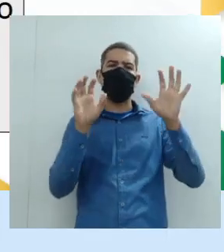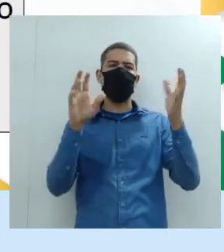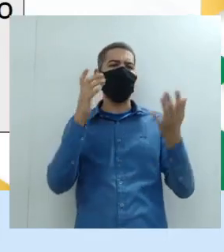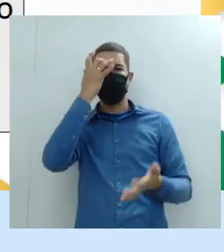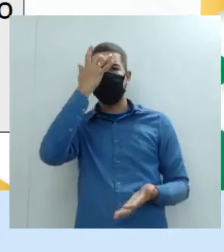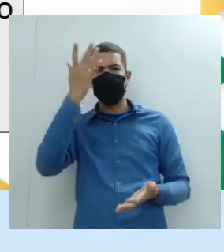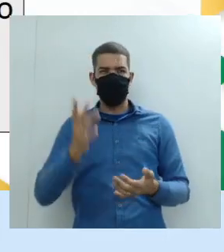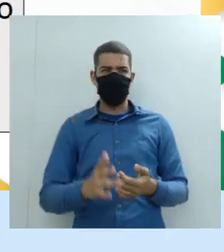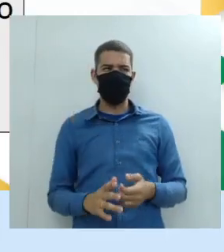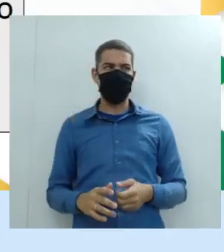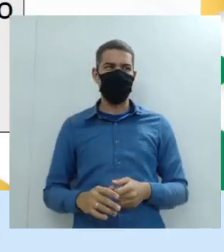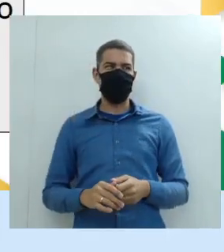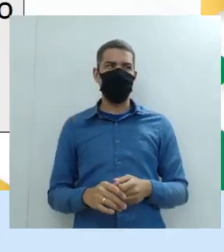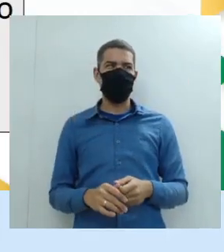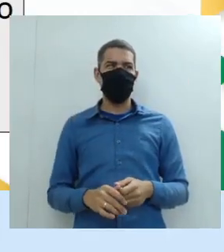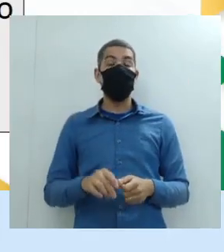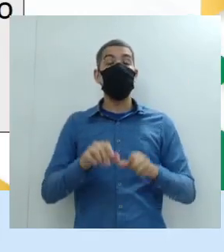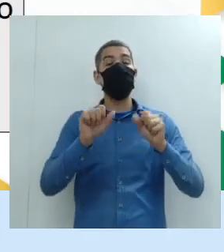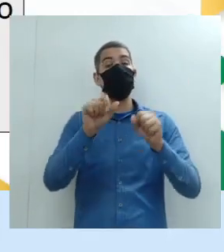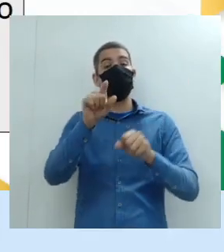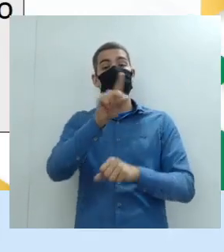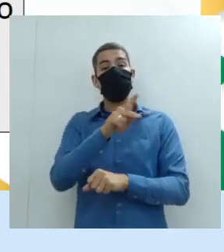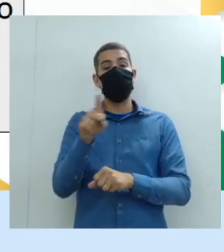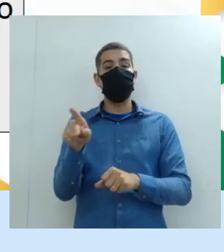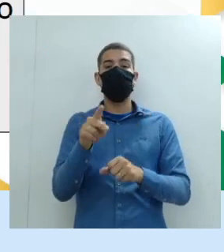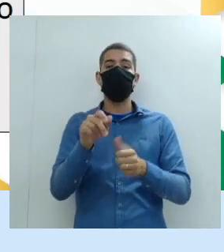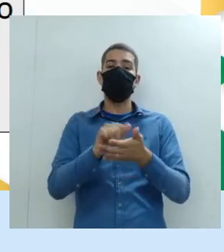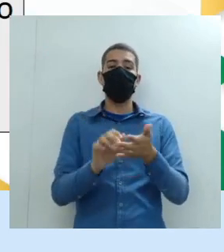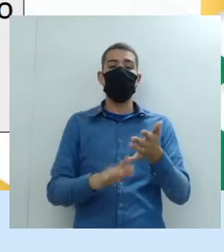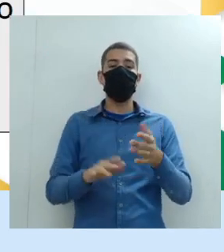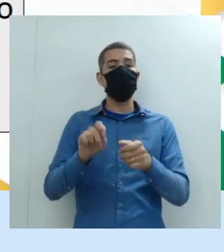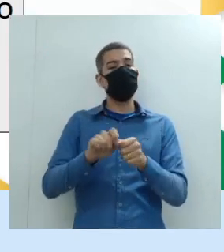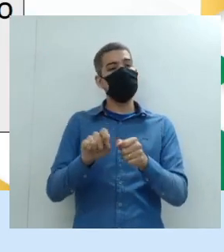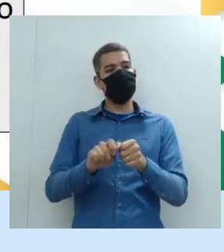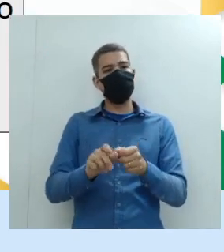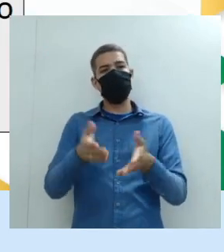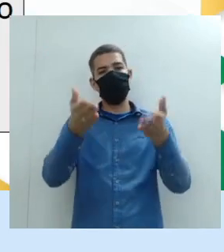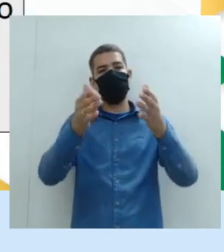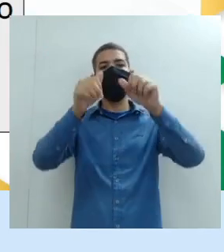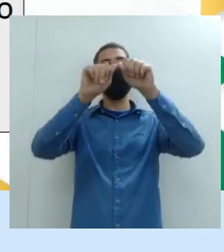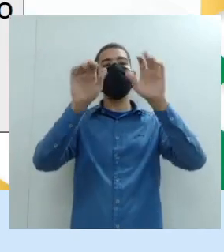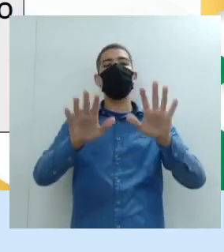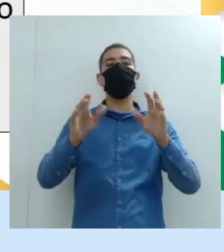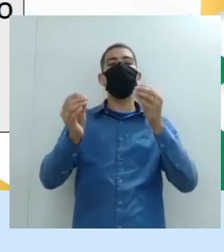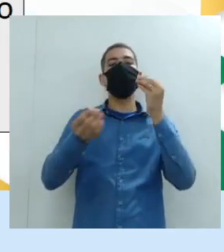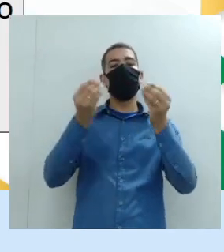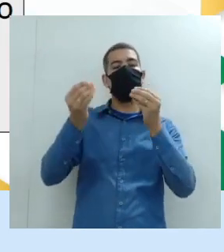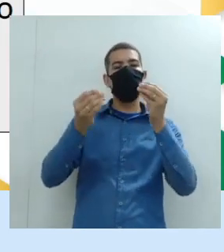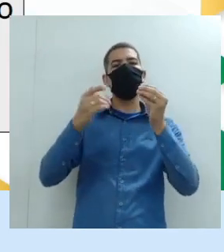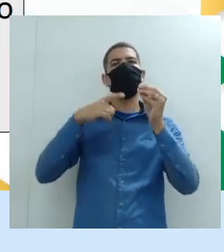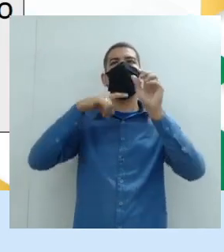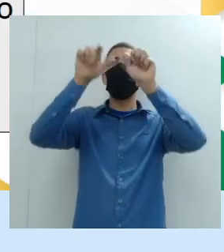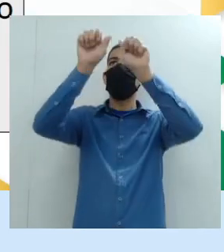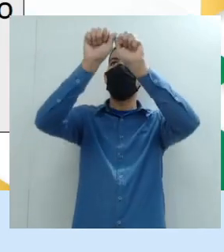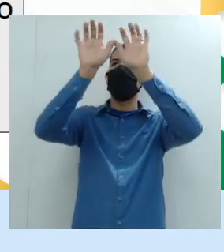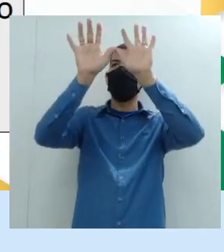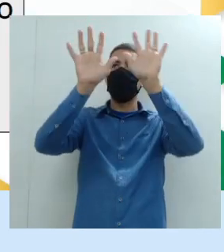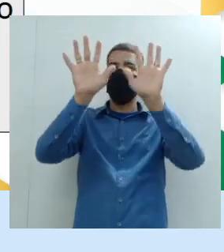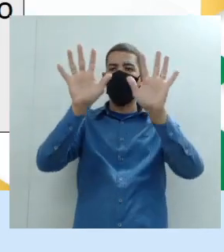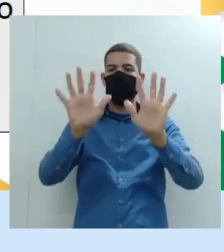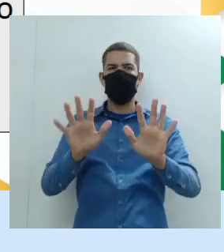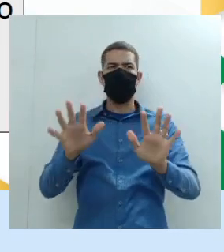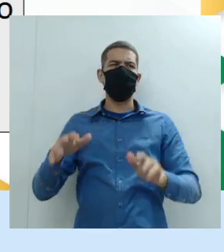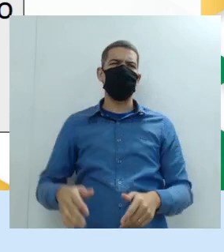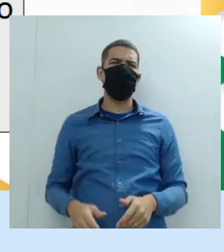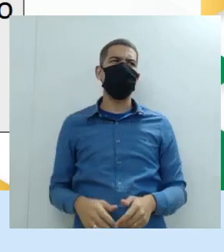tá? Então se liga aí que o professor pode passar essa atividade para vocês. Constrói fluxograma, é interessante, tá bom? Vocês vão gostar. E eu